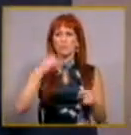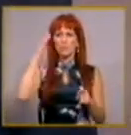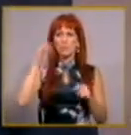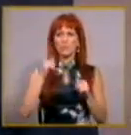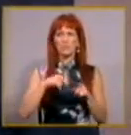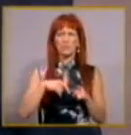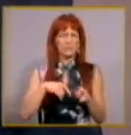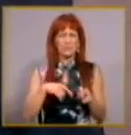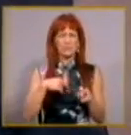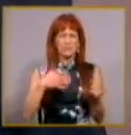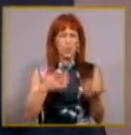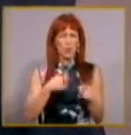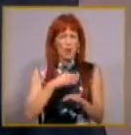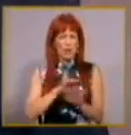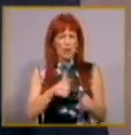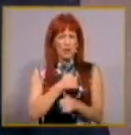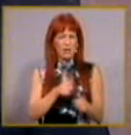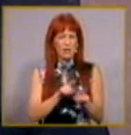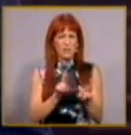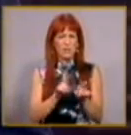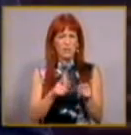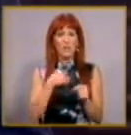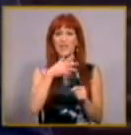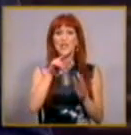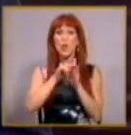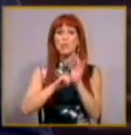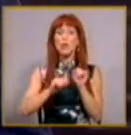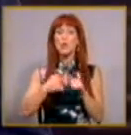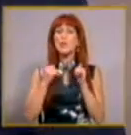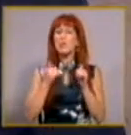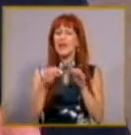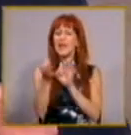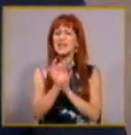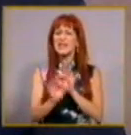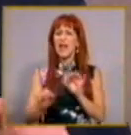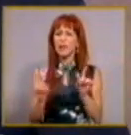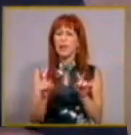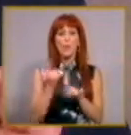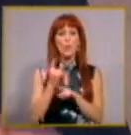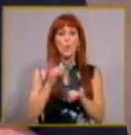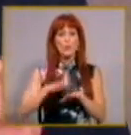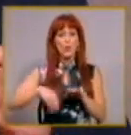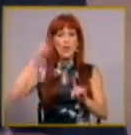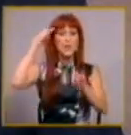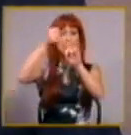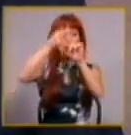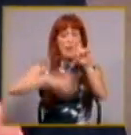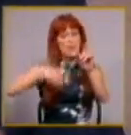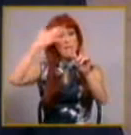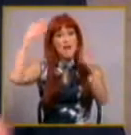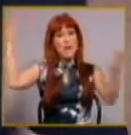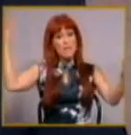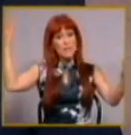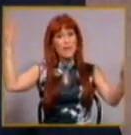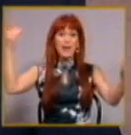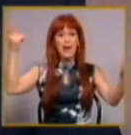seguir, não está a ser correto. Outras condições. Disse que o memorando não estava bem desenhado face àquilo que eram as metas que previa. E